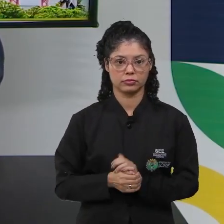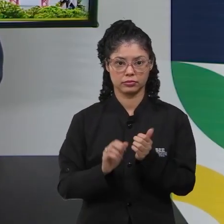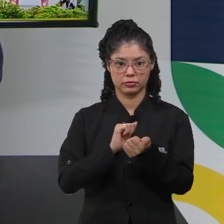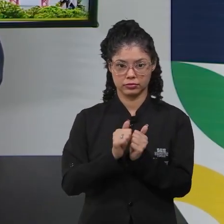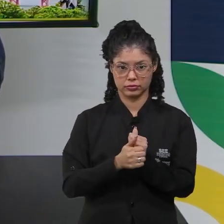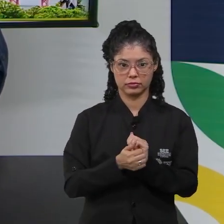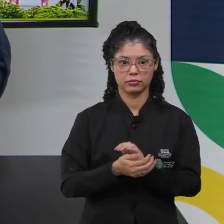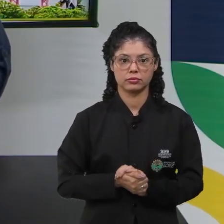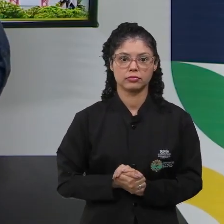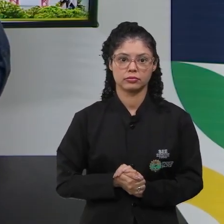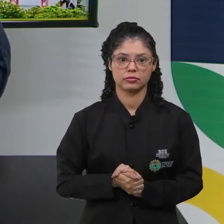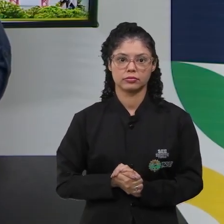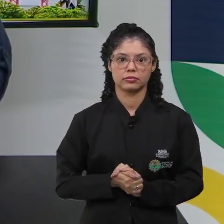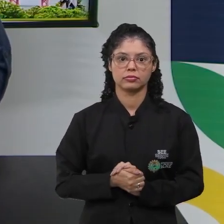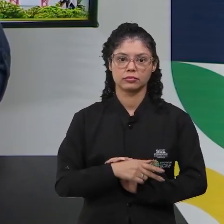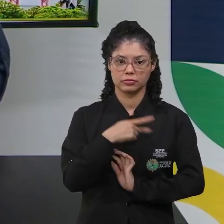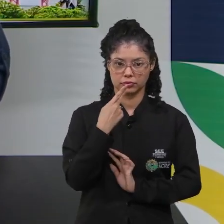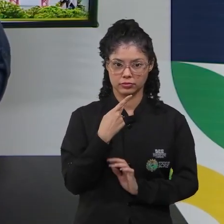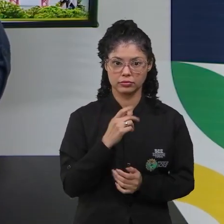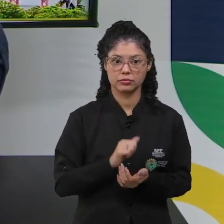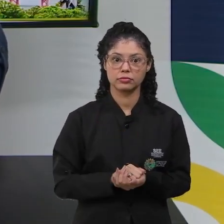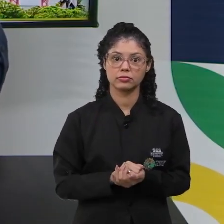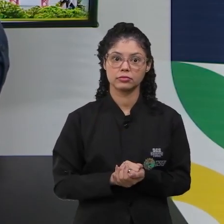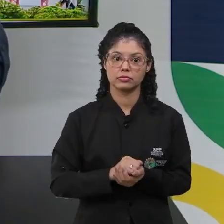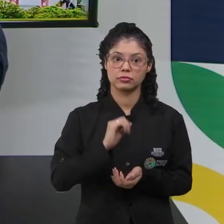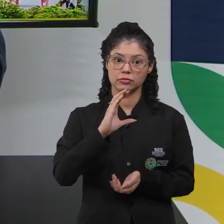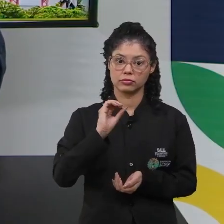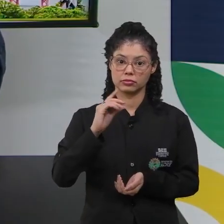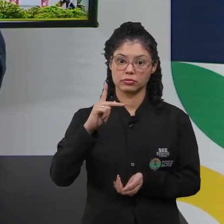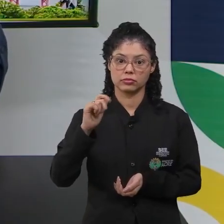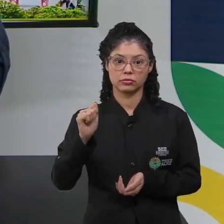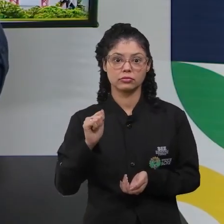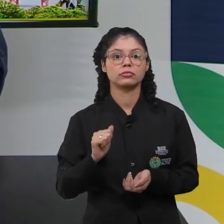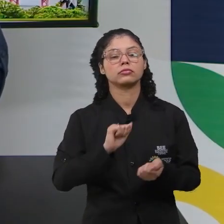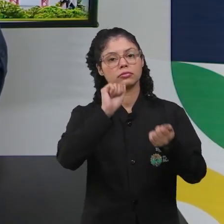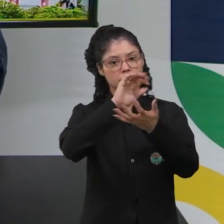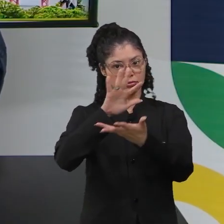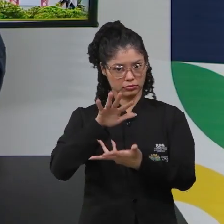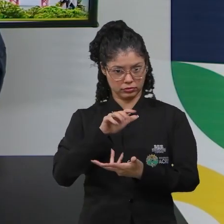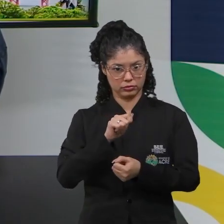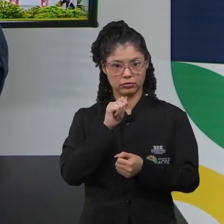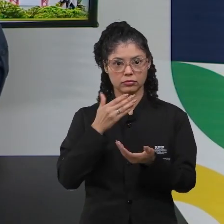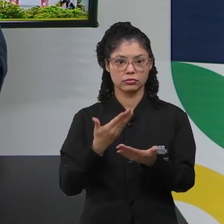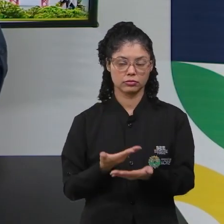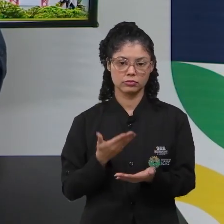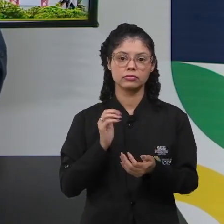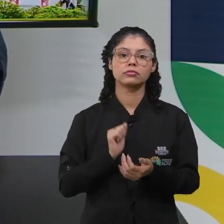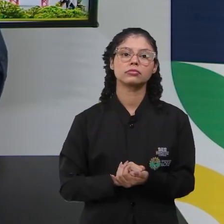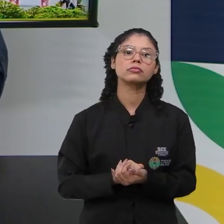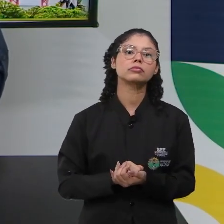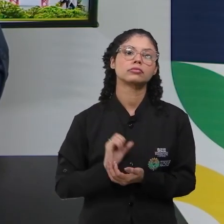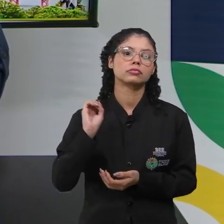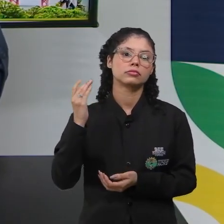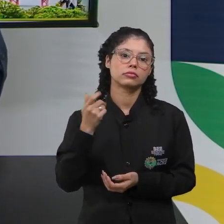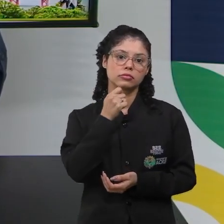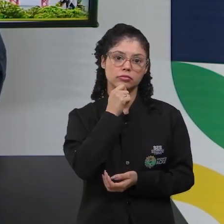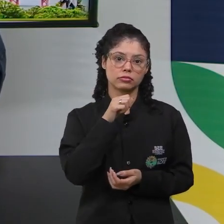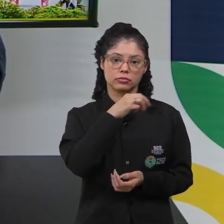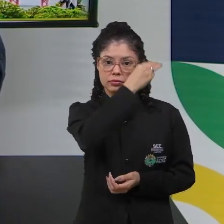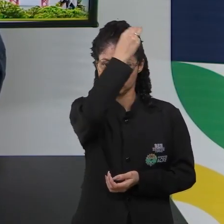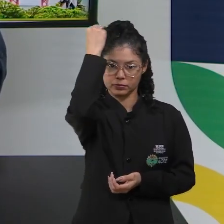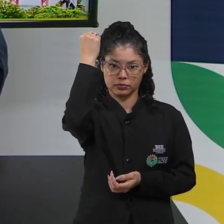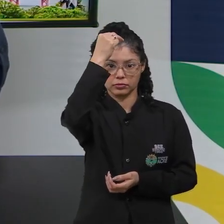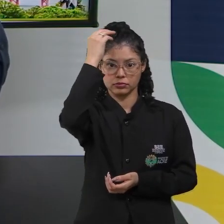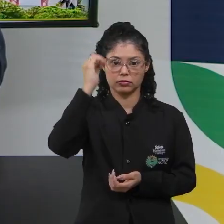esporte. Aqui já estamos falando da Copa das Américas, que é a Copa do Mundo, mas que vai acontecer nas Américas. Temos ali México,